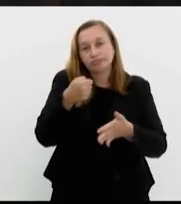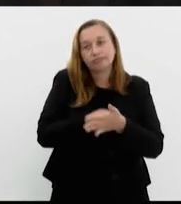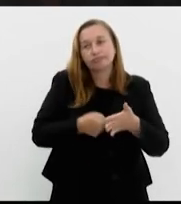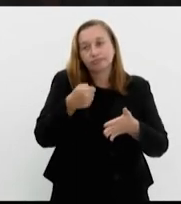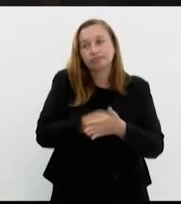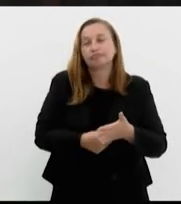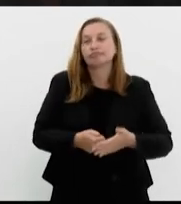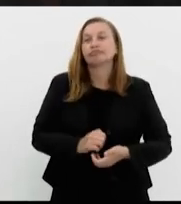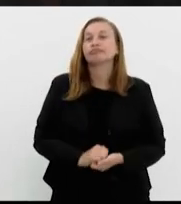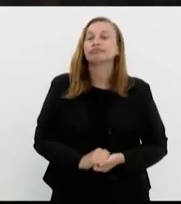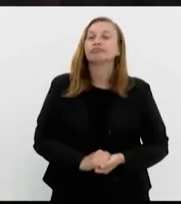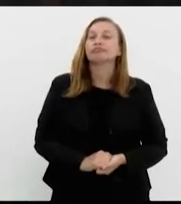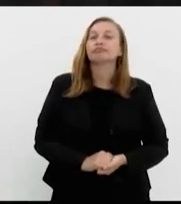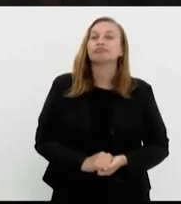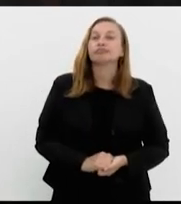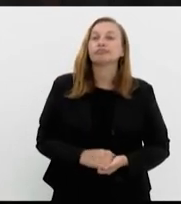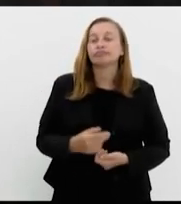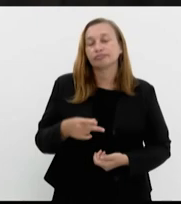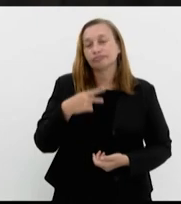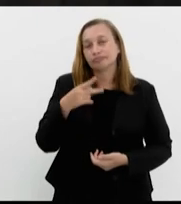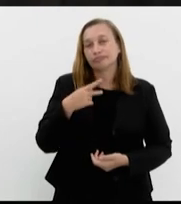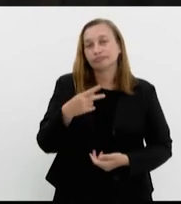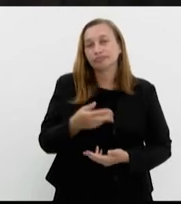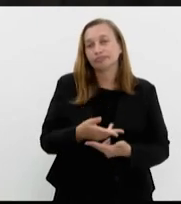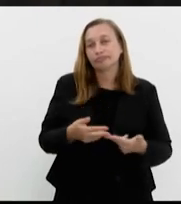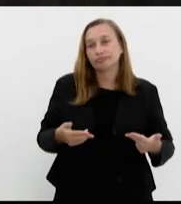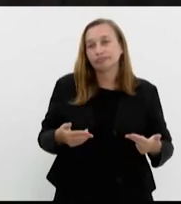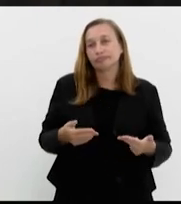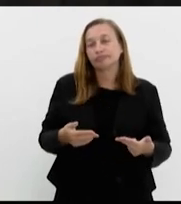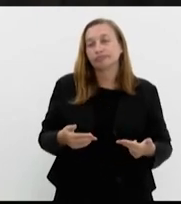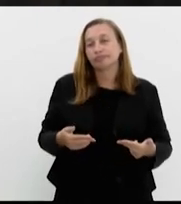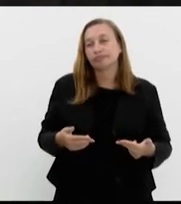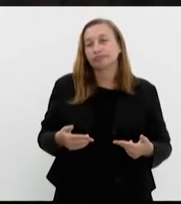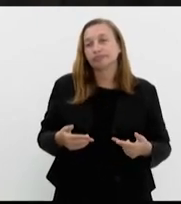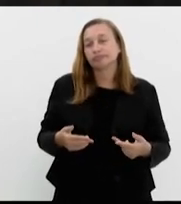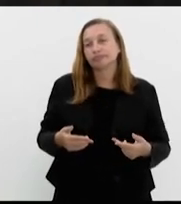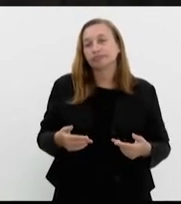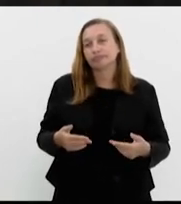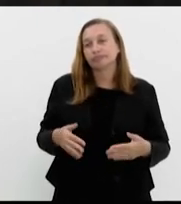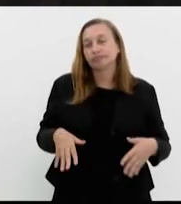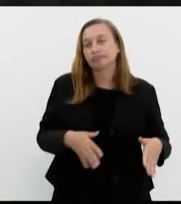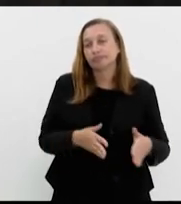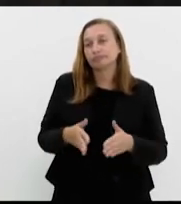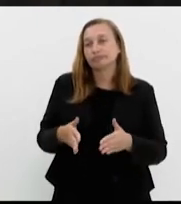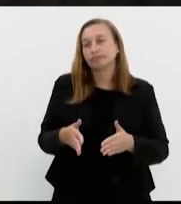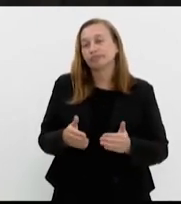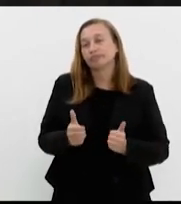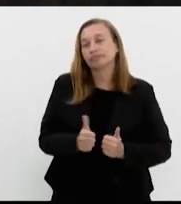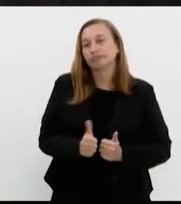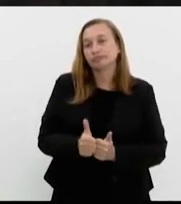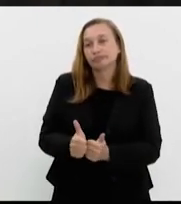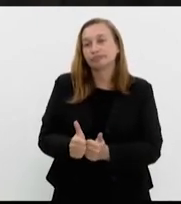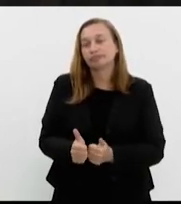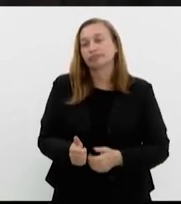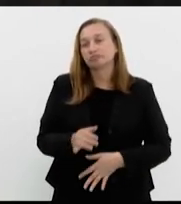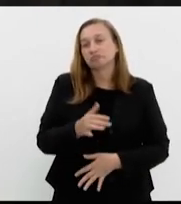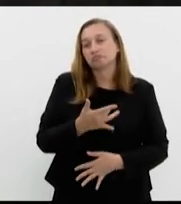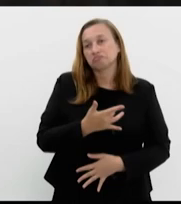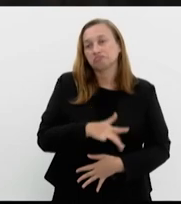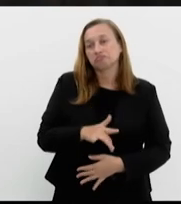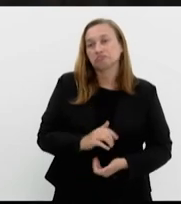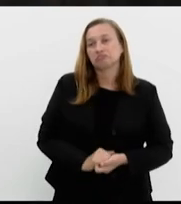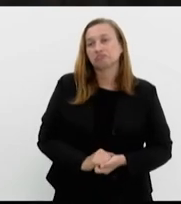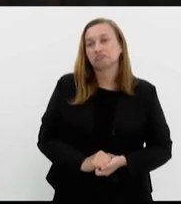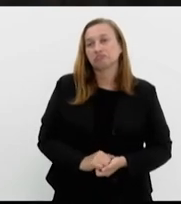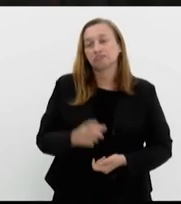né, e dizer que muitos caminhos ainda têm que ser perseguidos. É pena